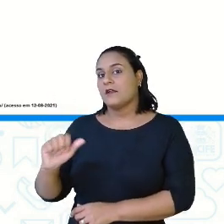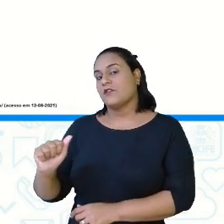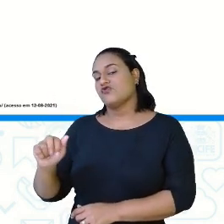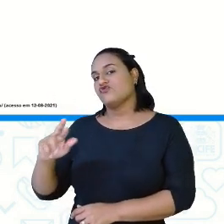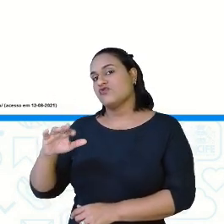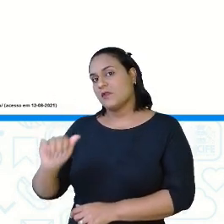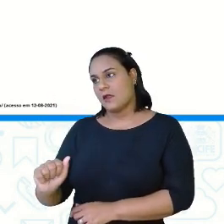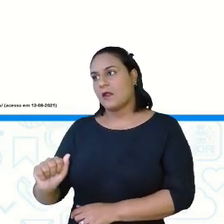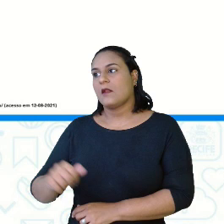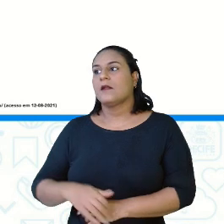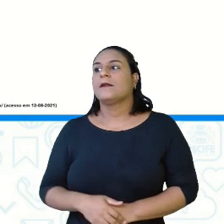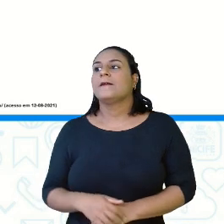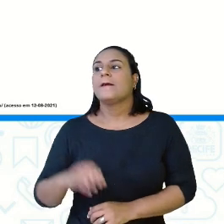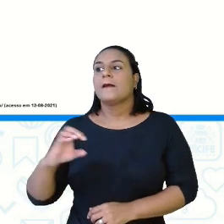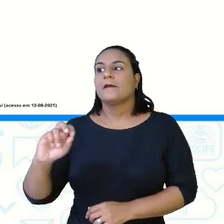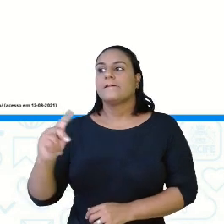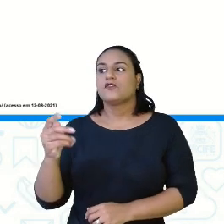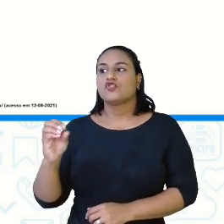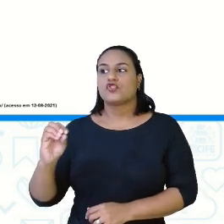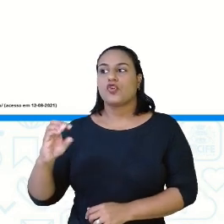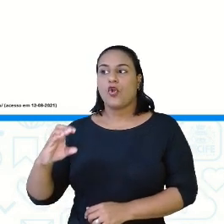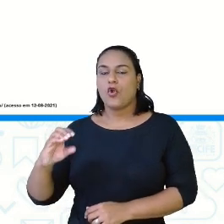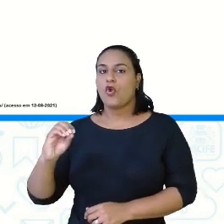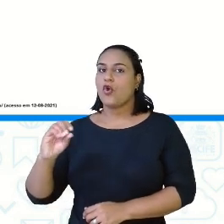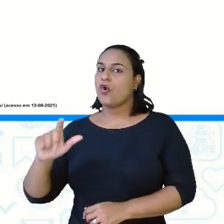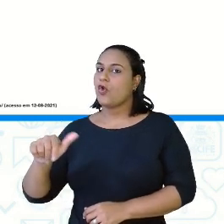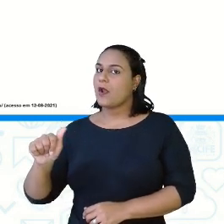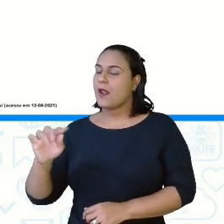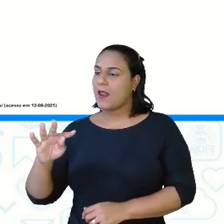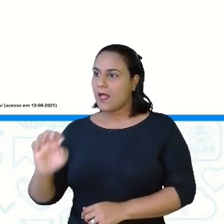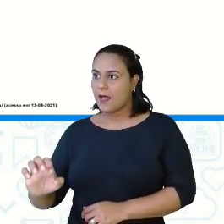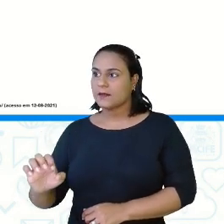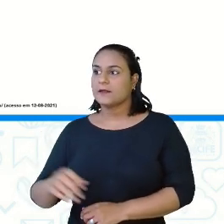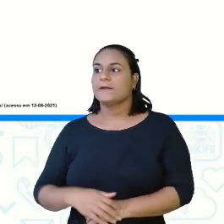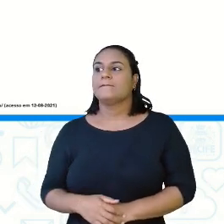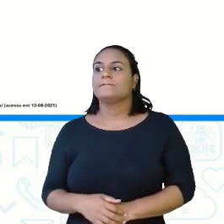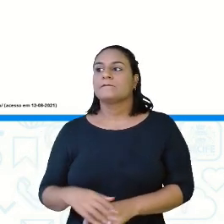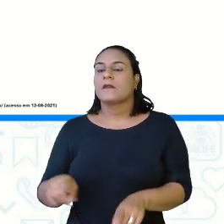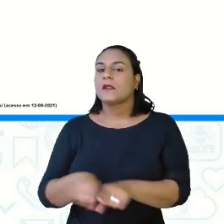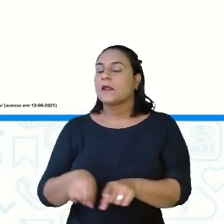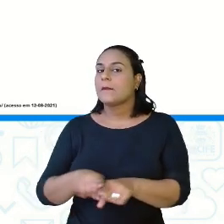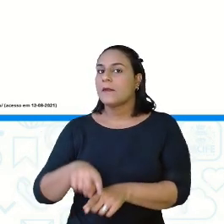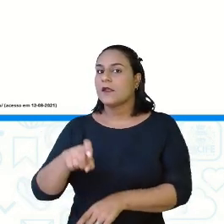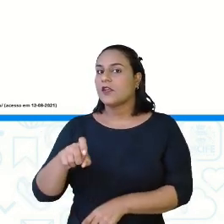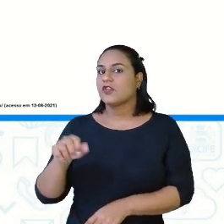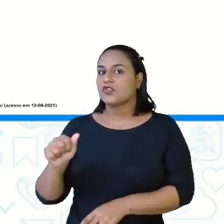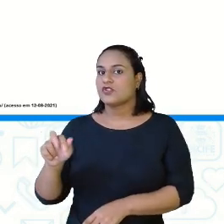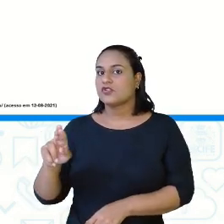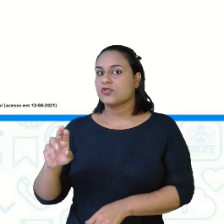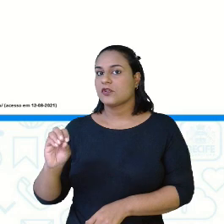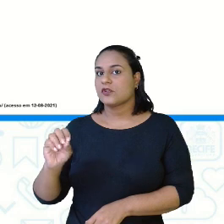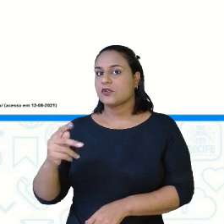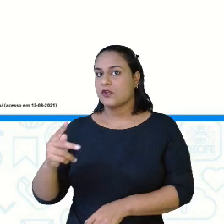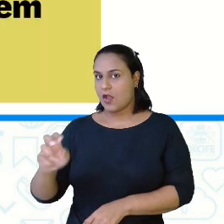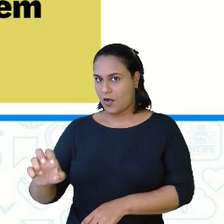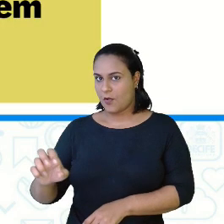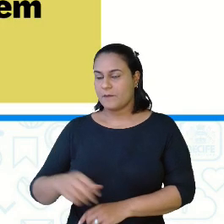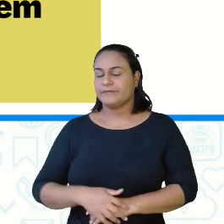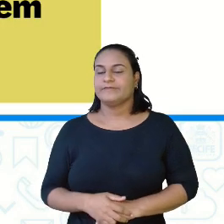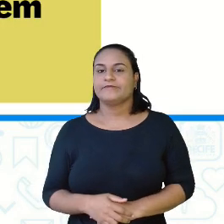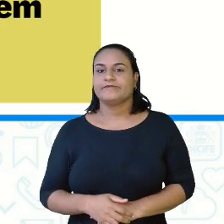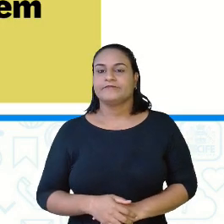e xarope com X, porque inclusive xarope foi uma palavra que apareceu ali no nosso chazinho de palavras do